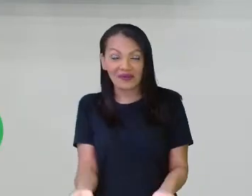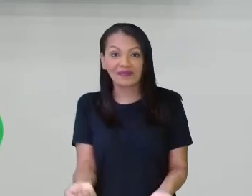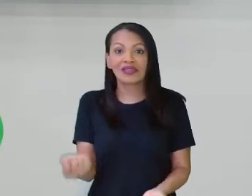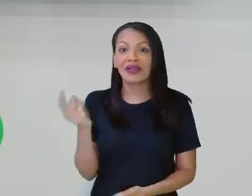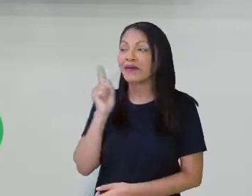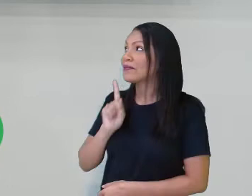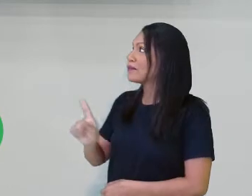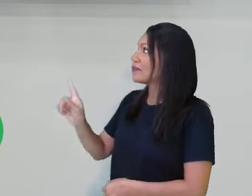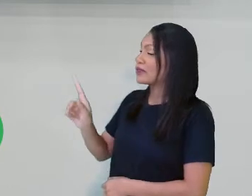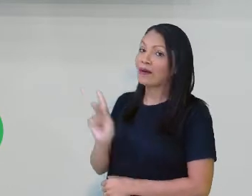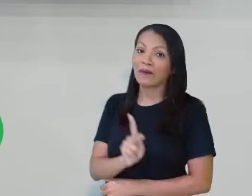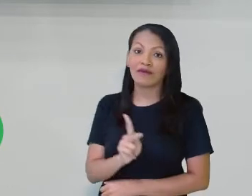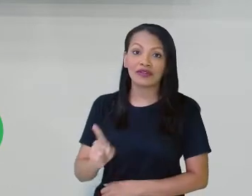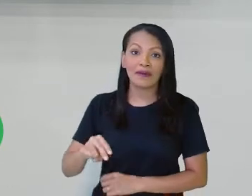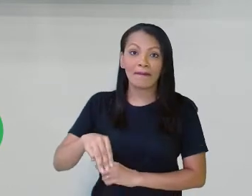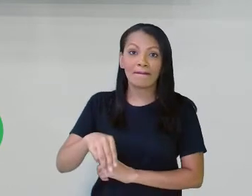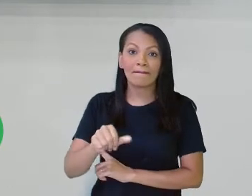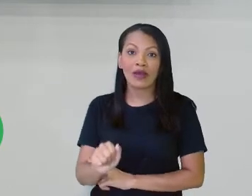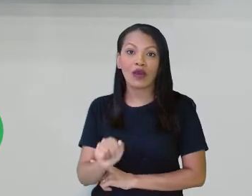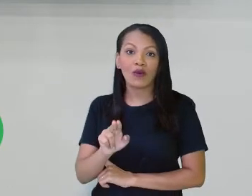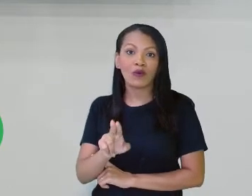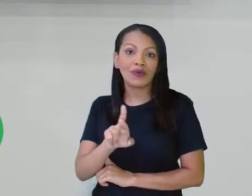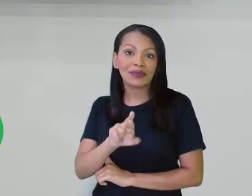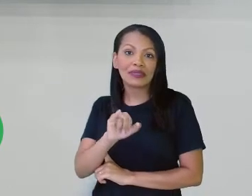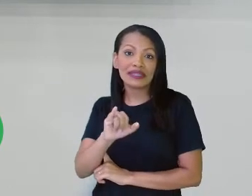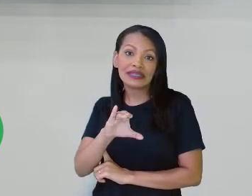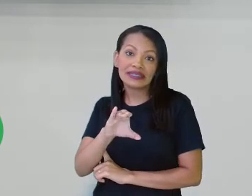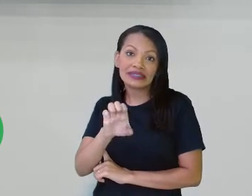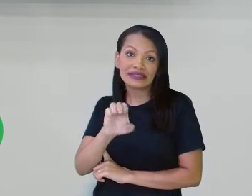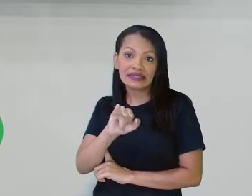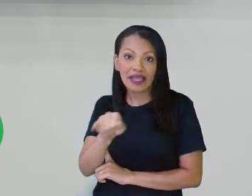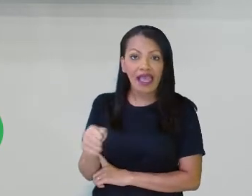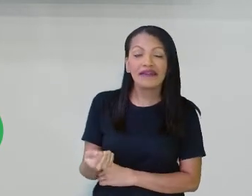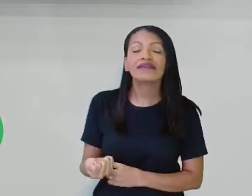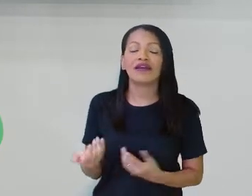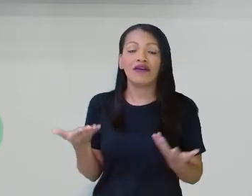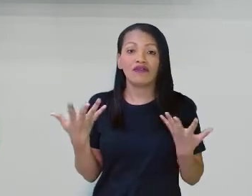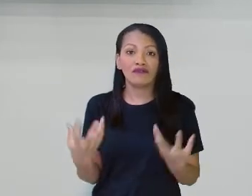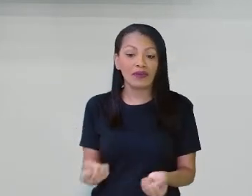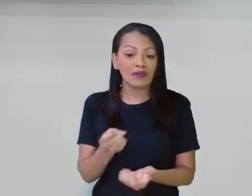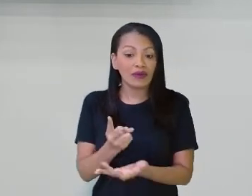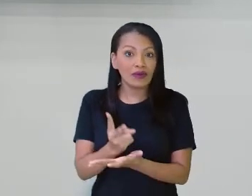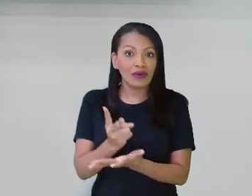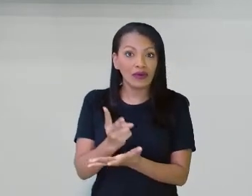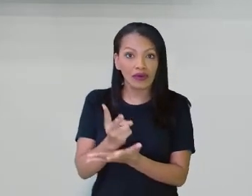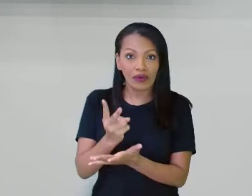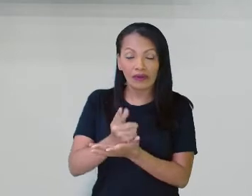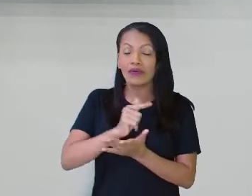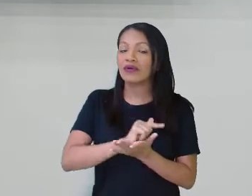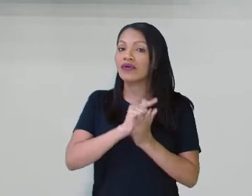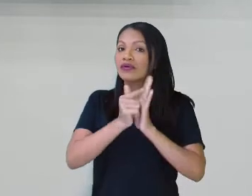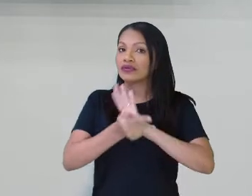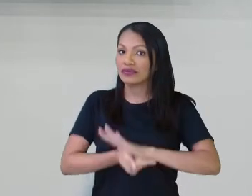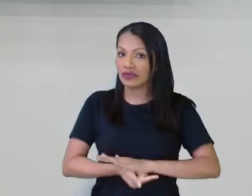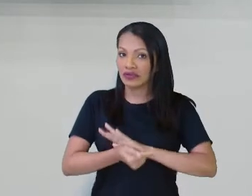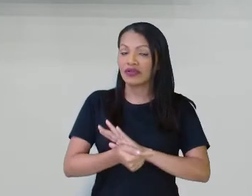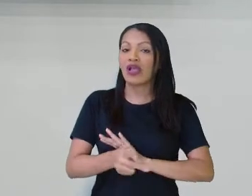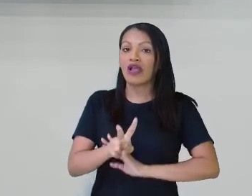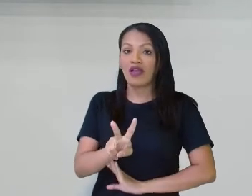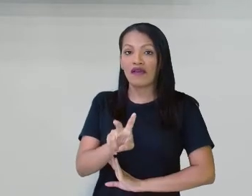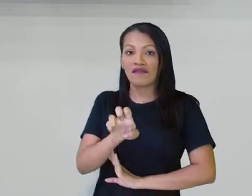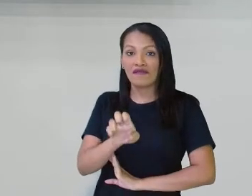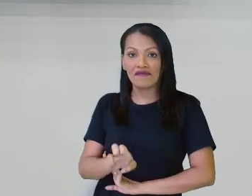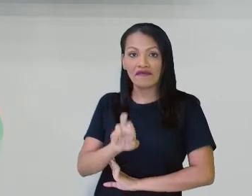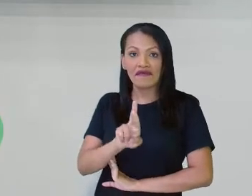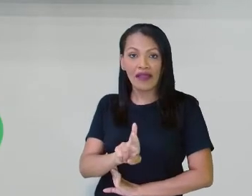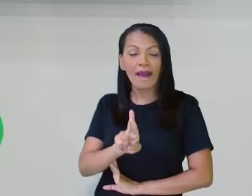sou a professora Mauricéia Joana e nós vamos continuar com o gênero textual verbete. Vamos